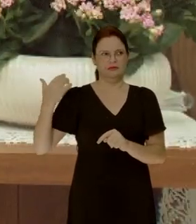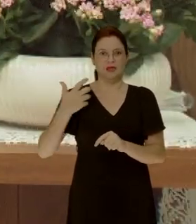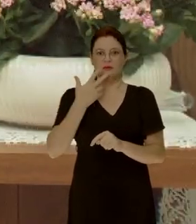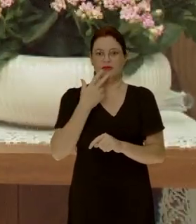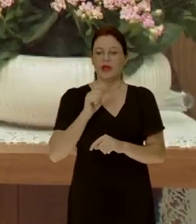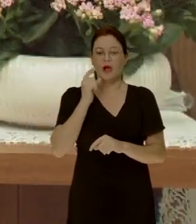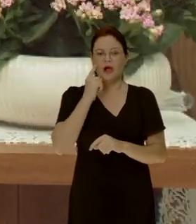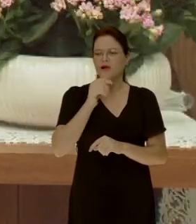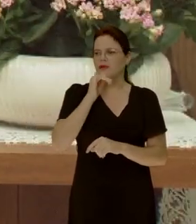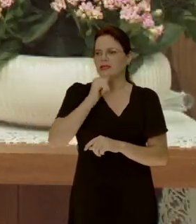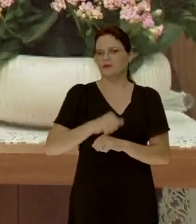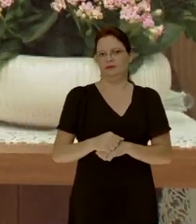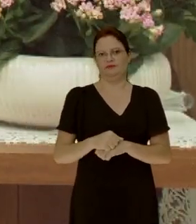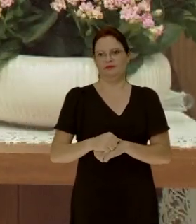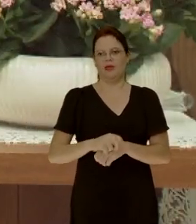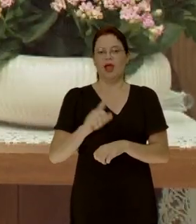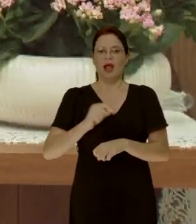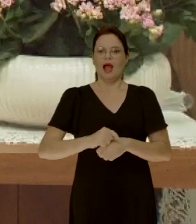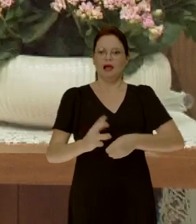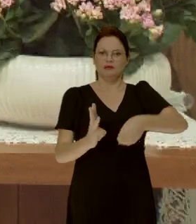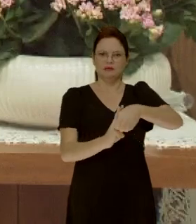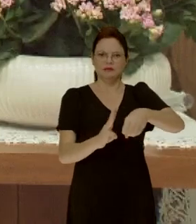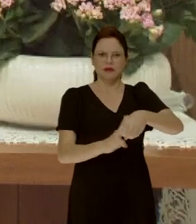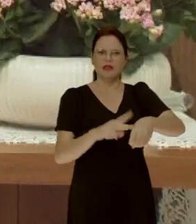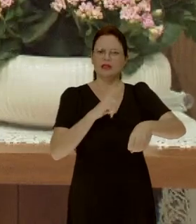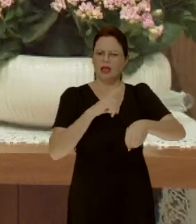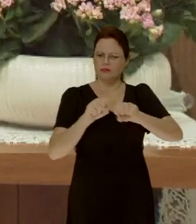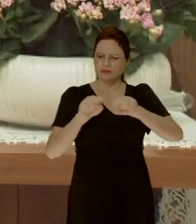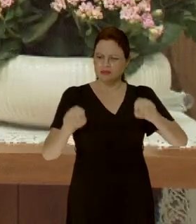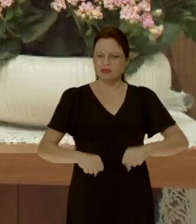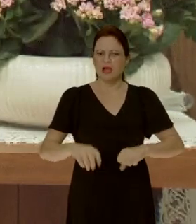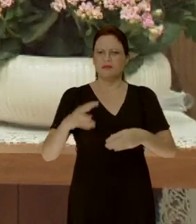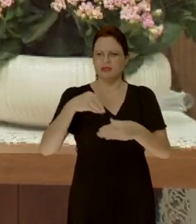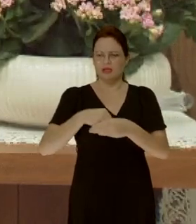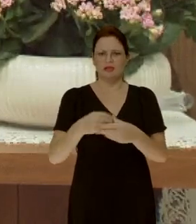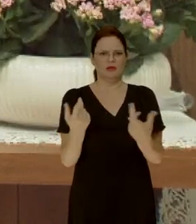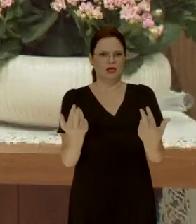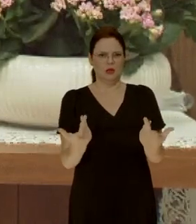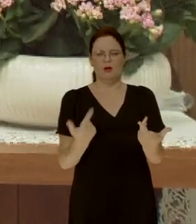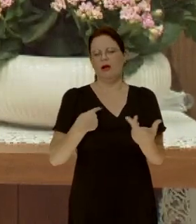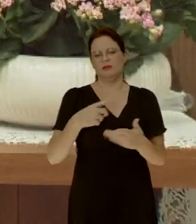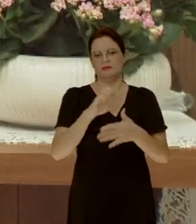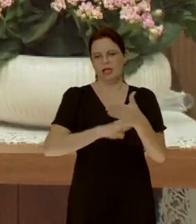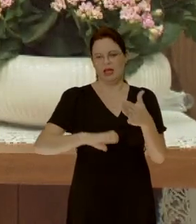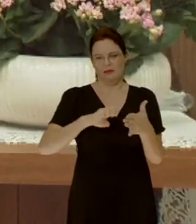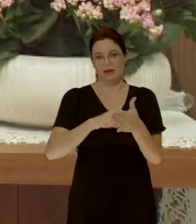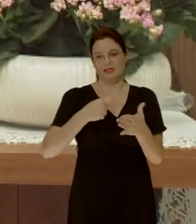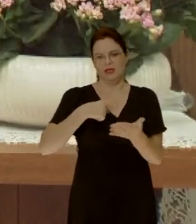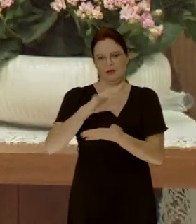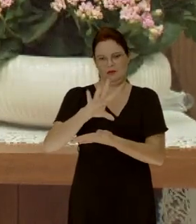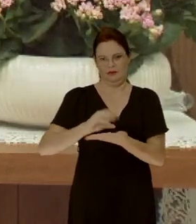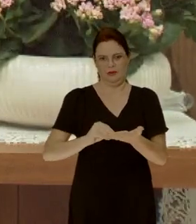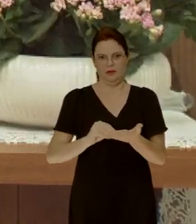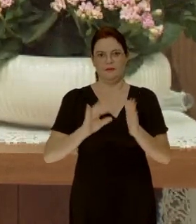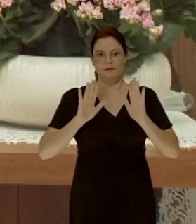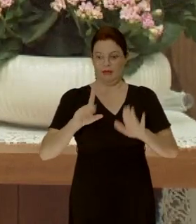a Volkswagen tem esse tipo de sistema e tal. Nós não chegamos lá